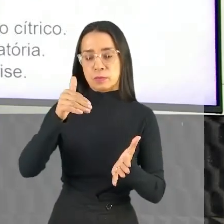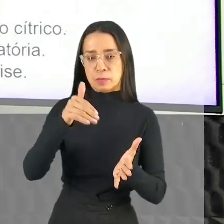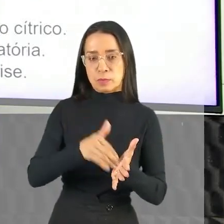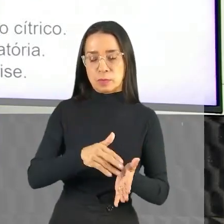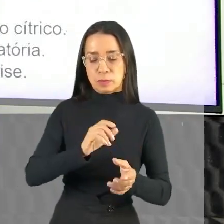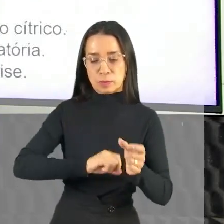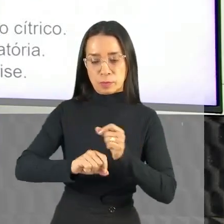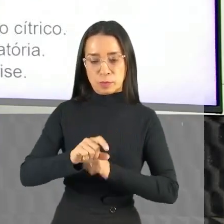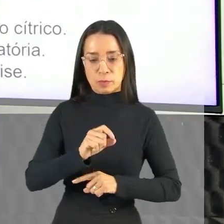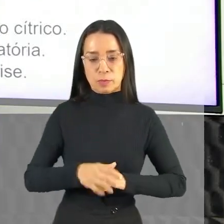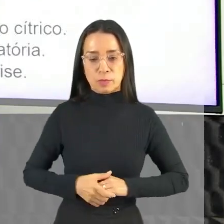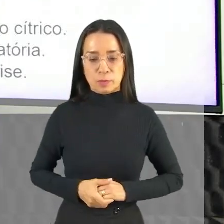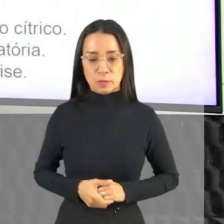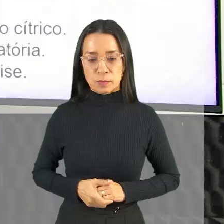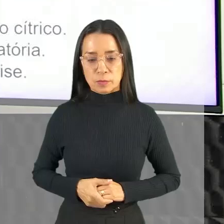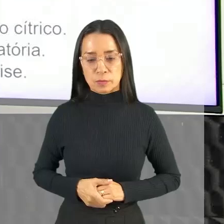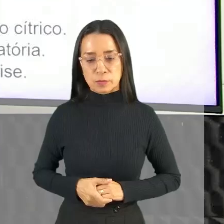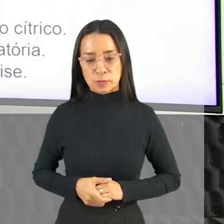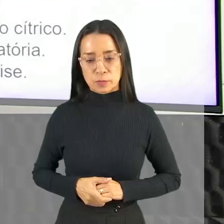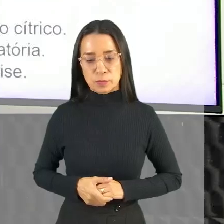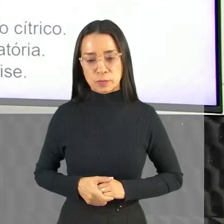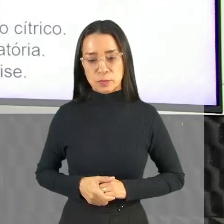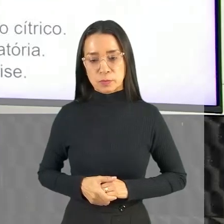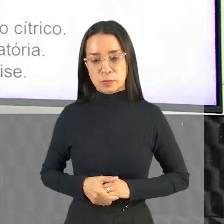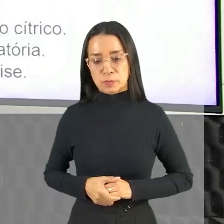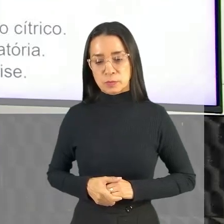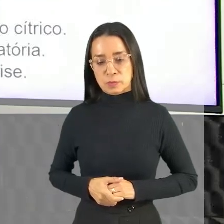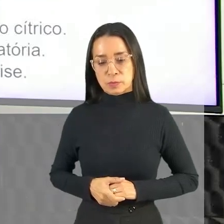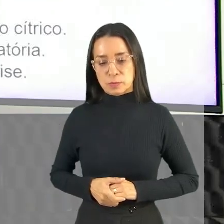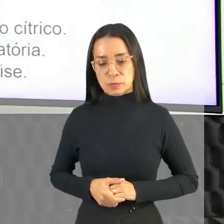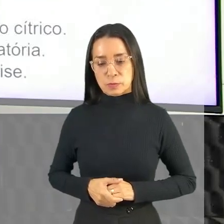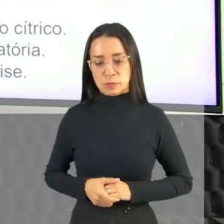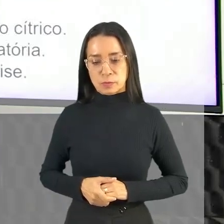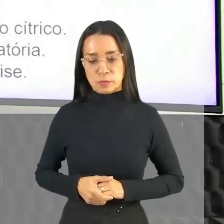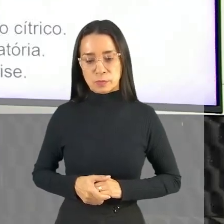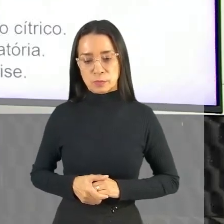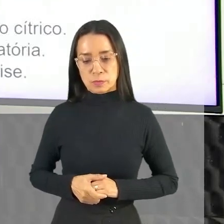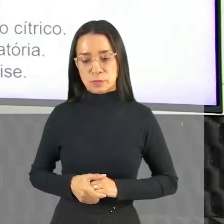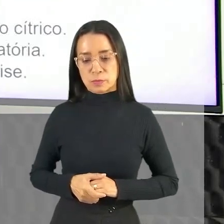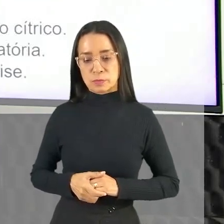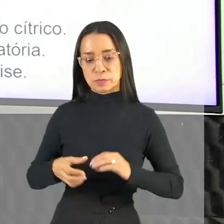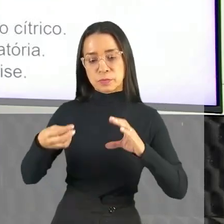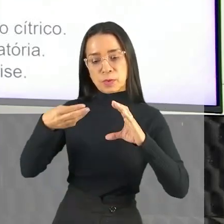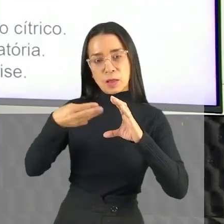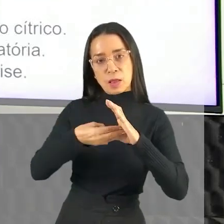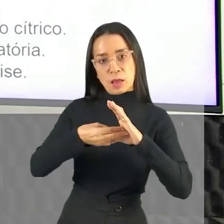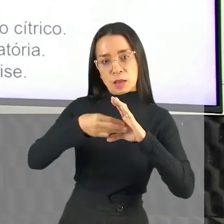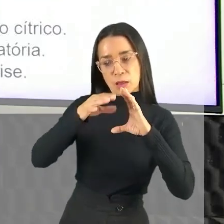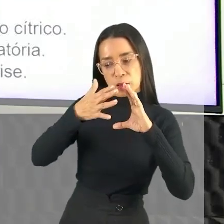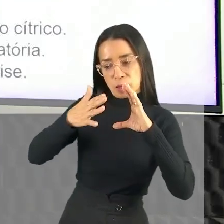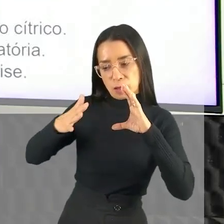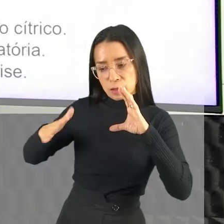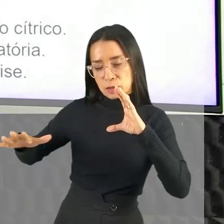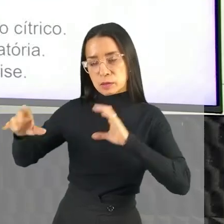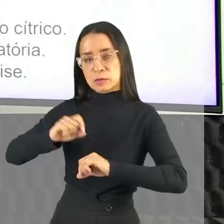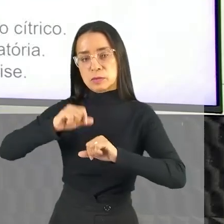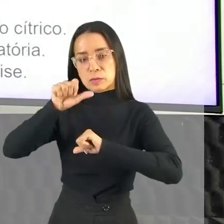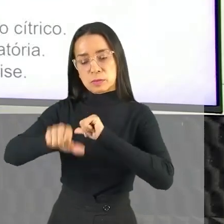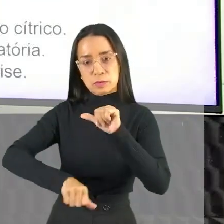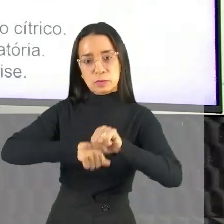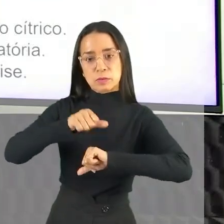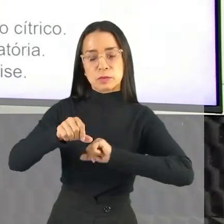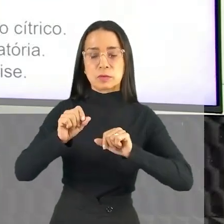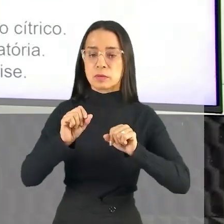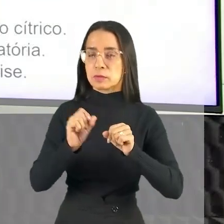aqueles trabalhadores lá que foram produzidos no ciclo do ácido cítrico vão entrar na cadeia respiratória para transformar, né, para